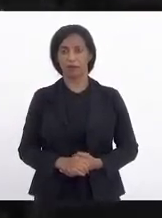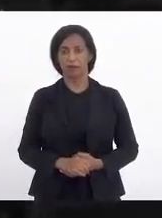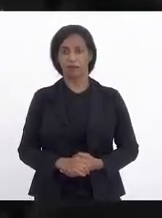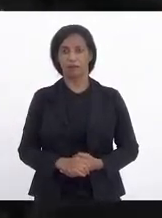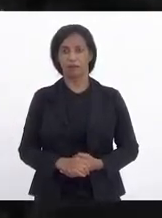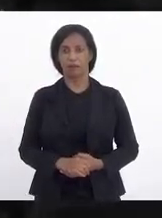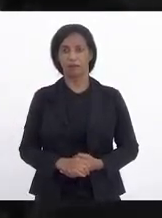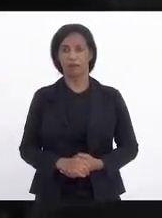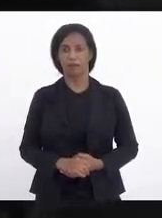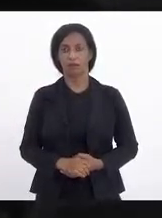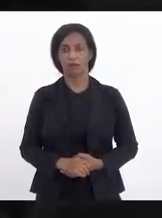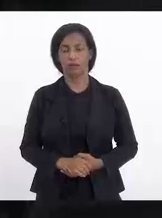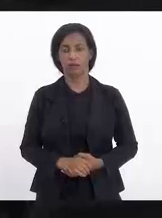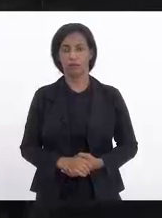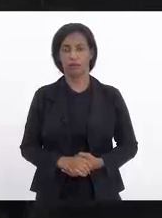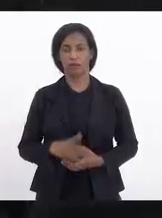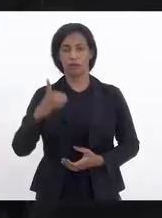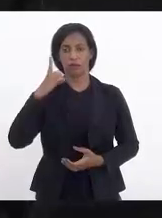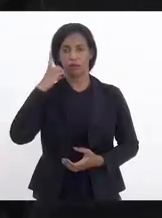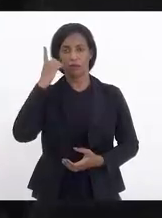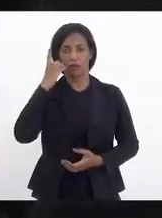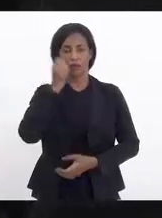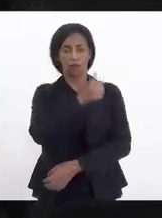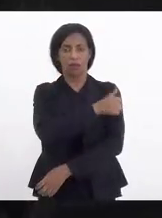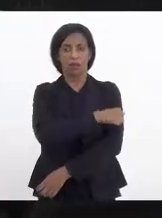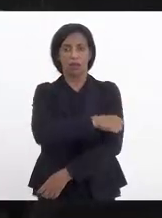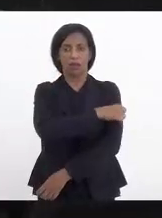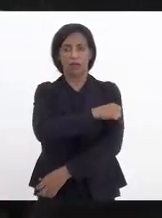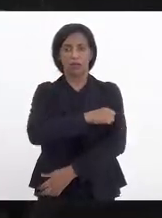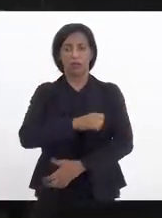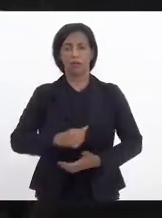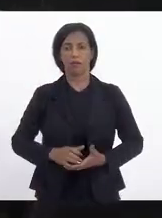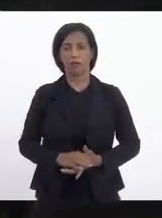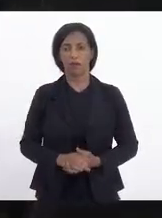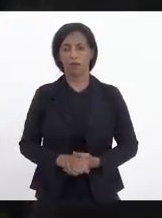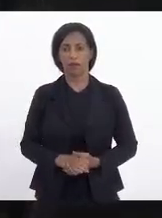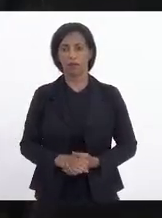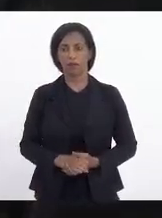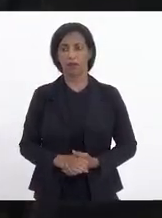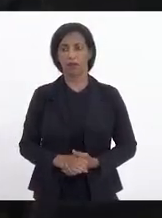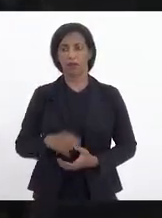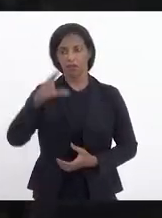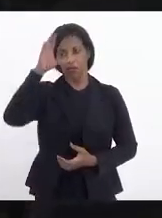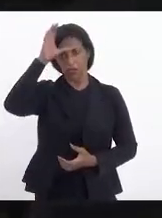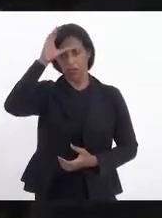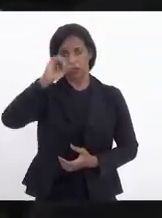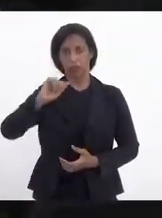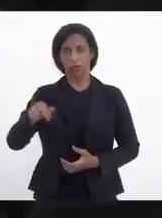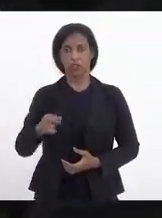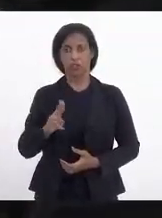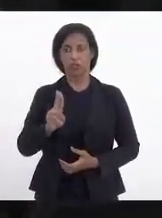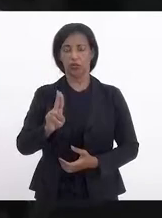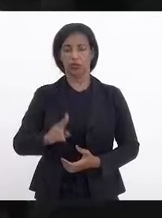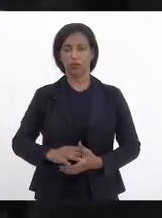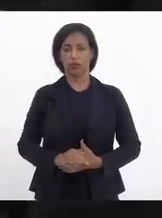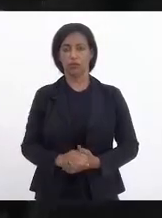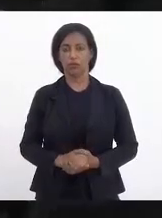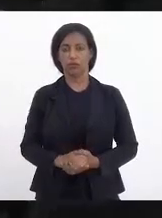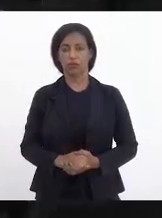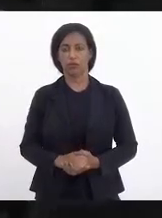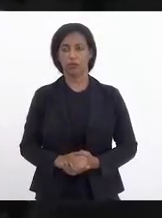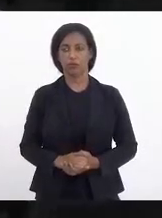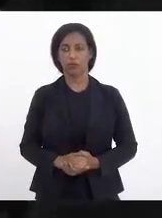E aí a deputada enfermeira Rejane a o resultado da Tia Jô Ele tá da tia